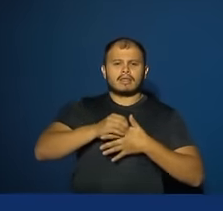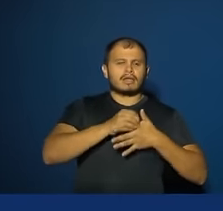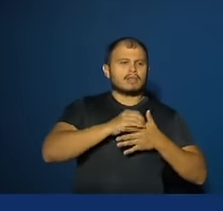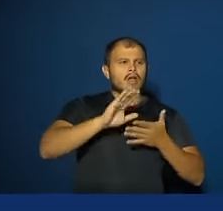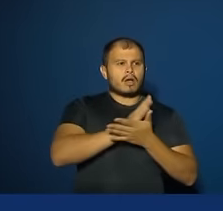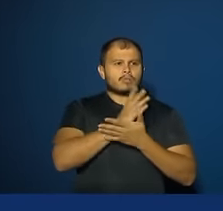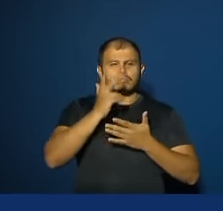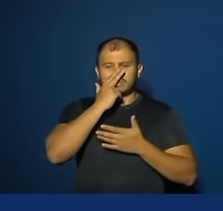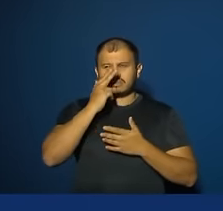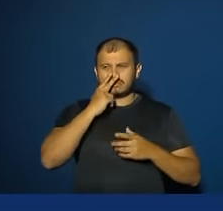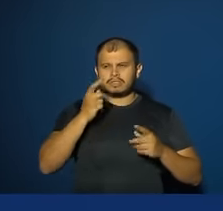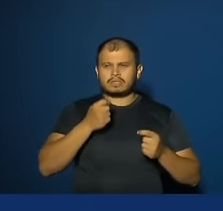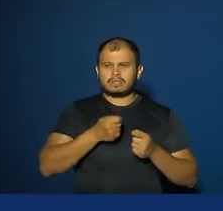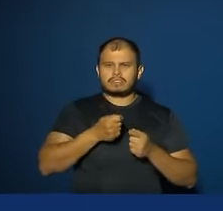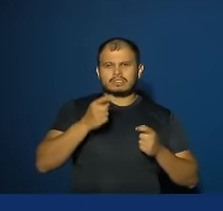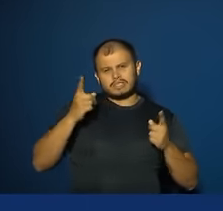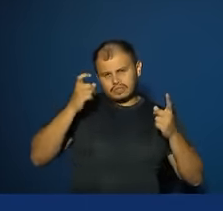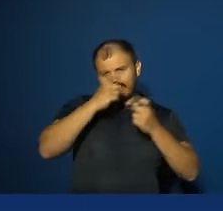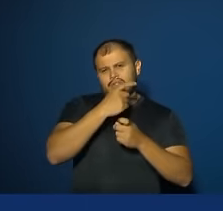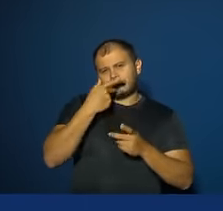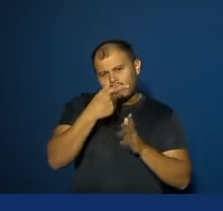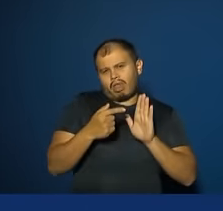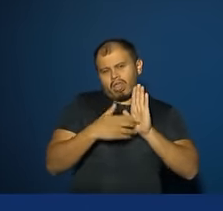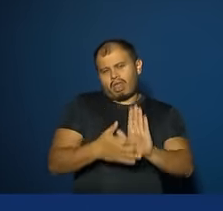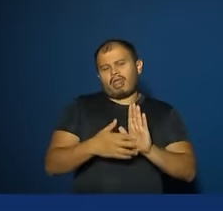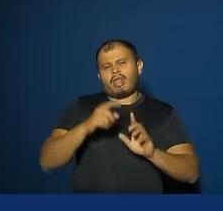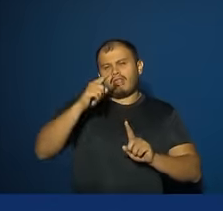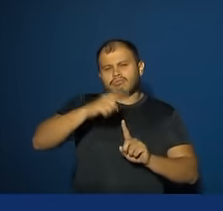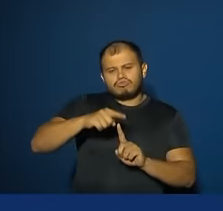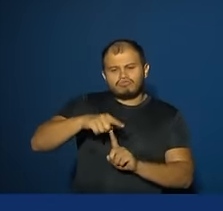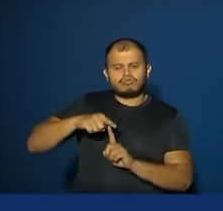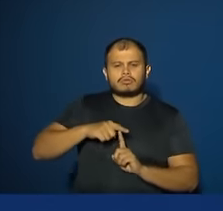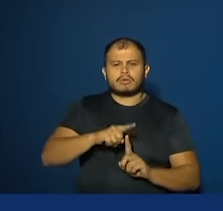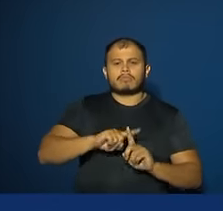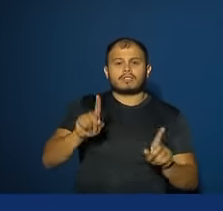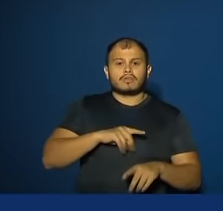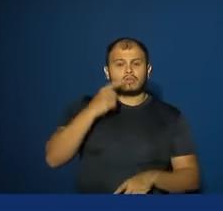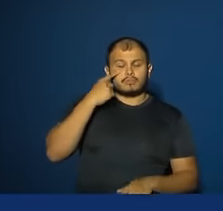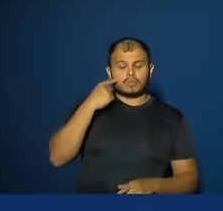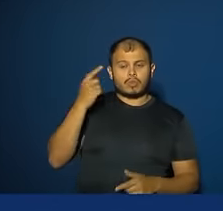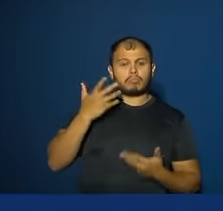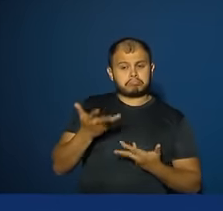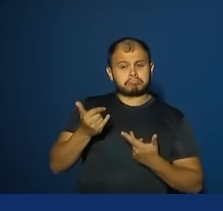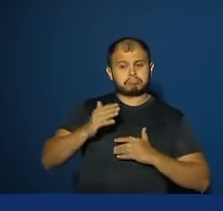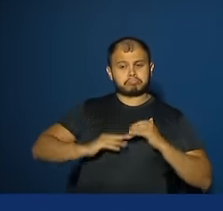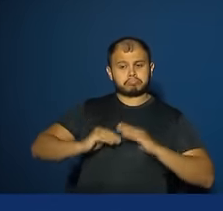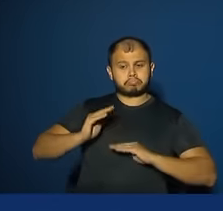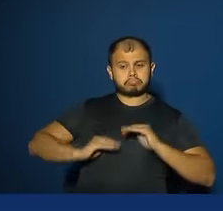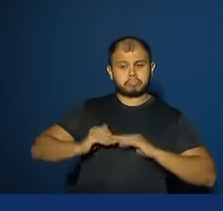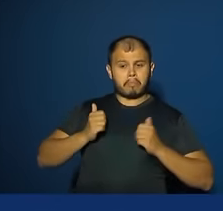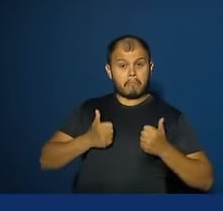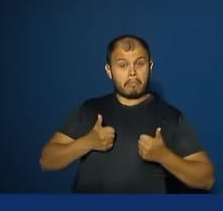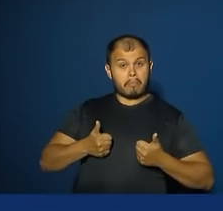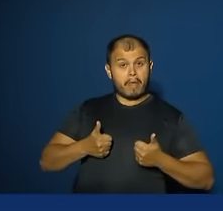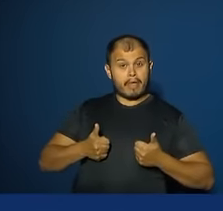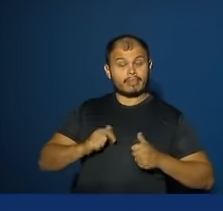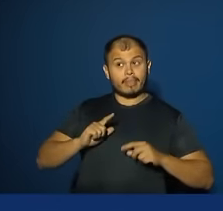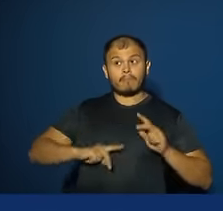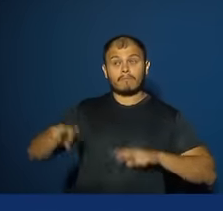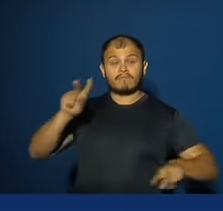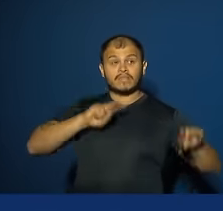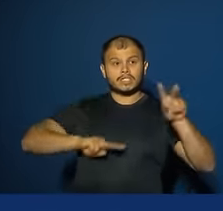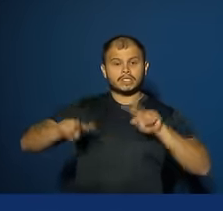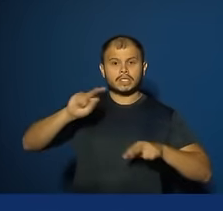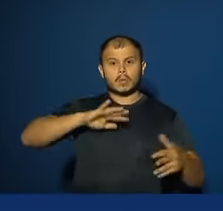estica classificar dessa maneira Mas eu vejo gente sofisticada e com uma visão de